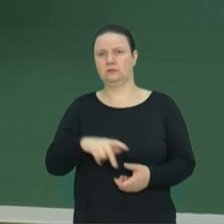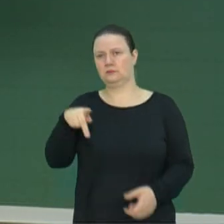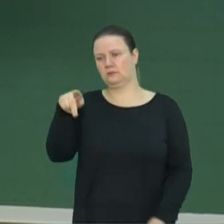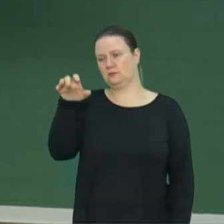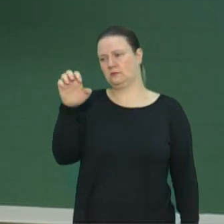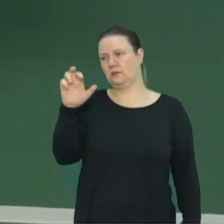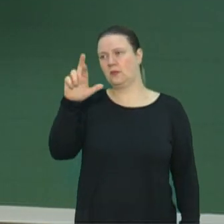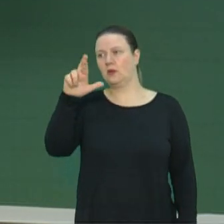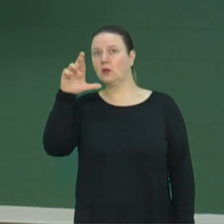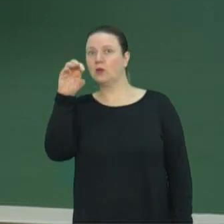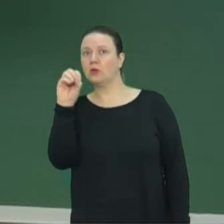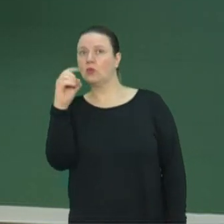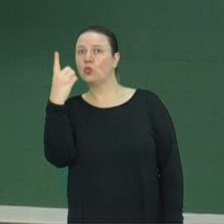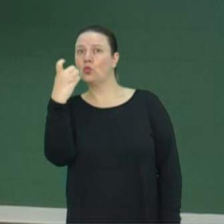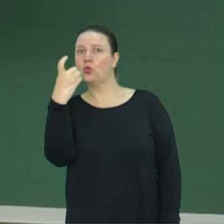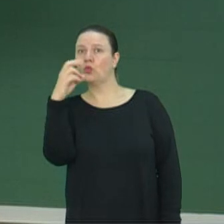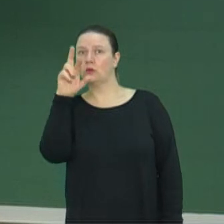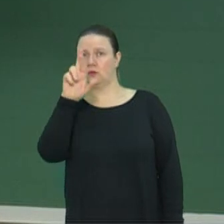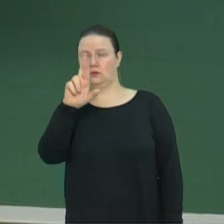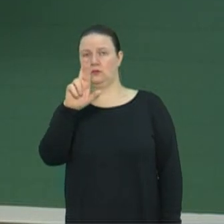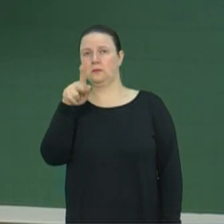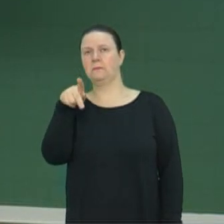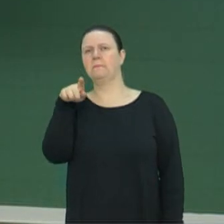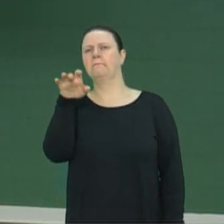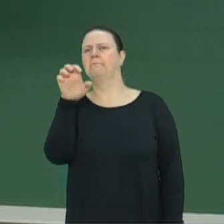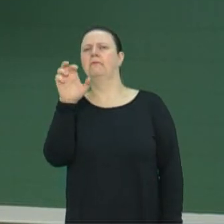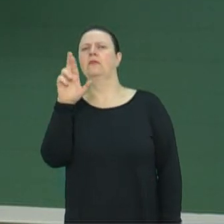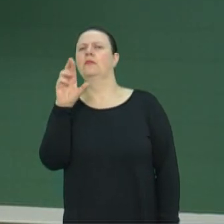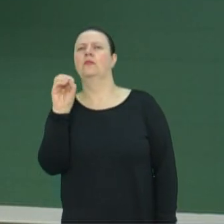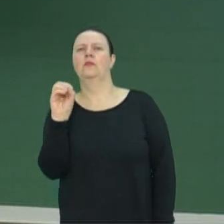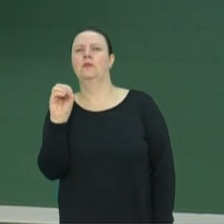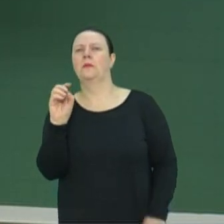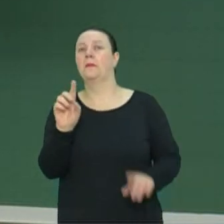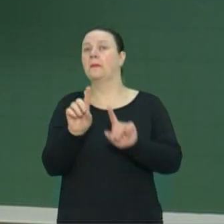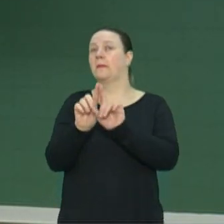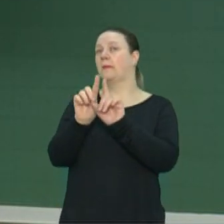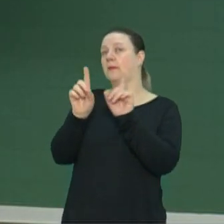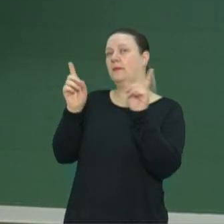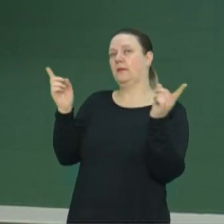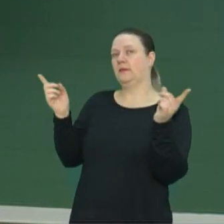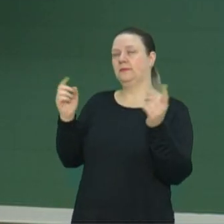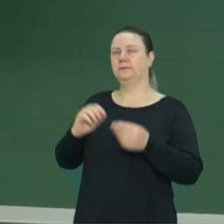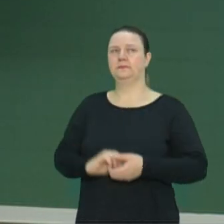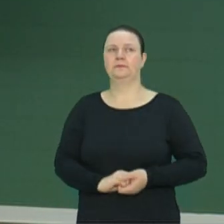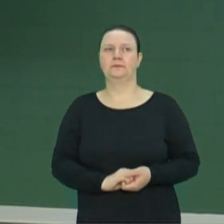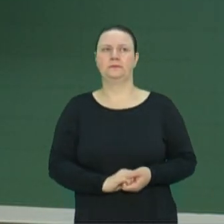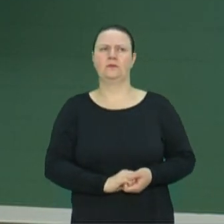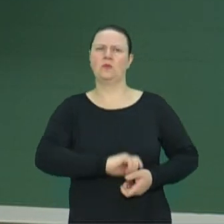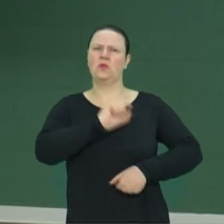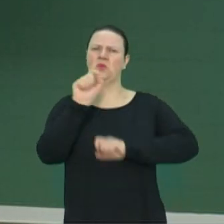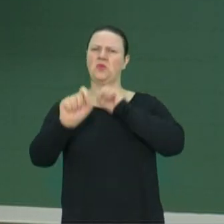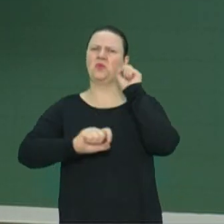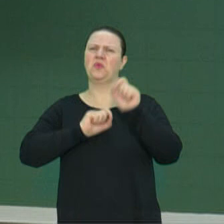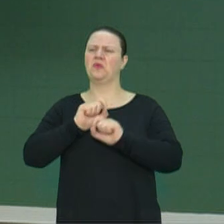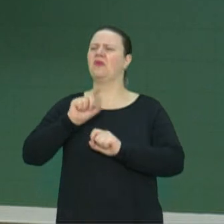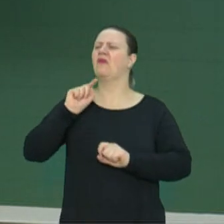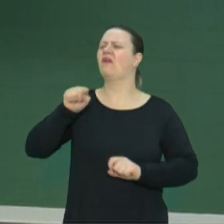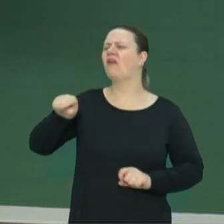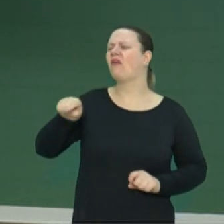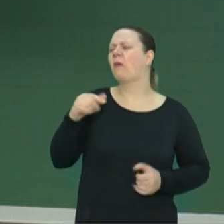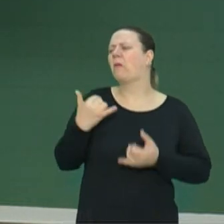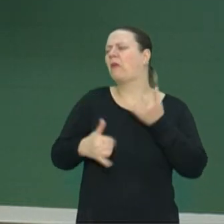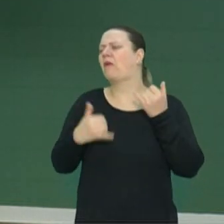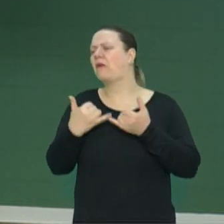pero. O R fica bem mais brando, né? Esse pero é um mas. Então, olha lá. Que é aquele?